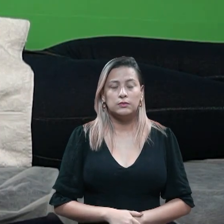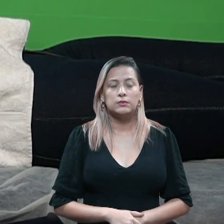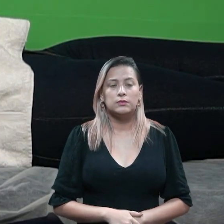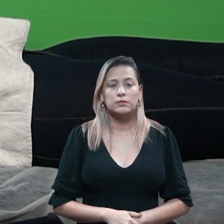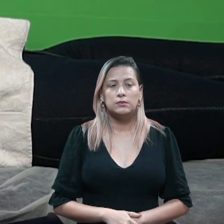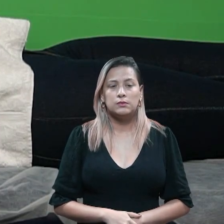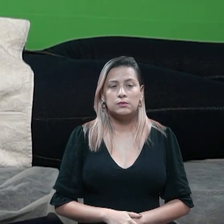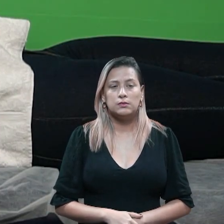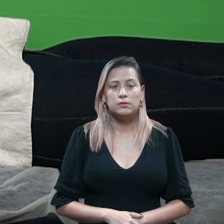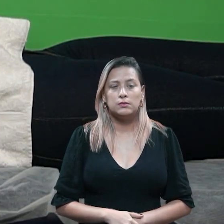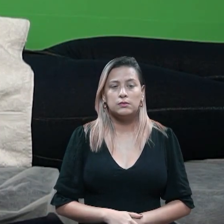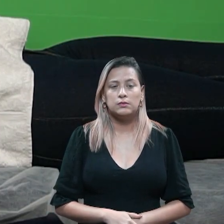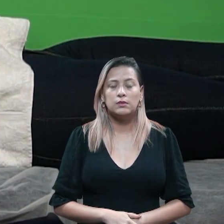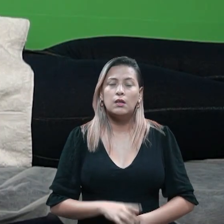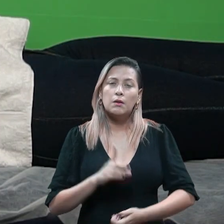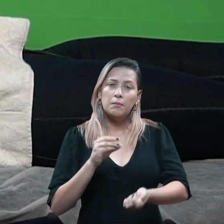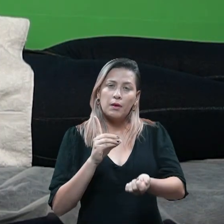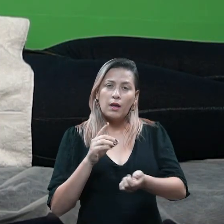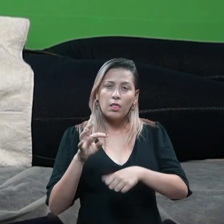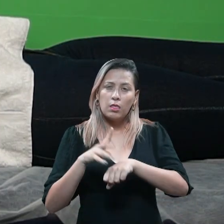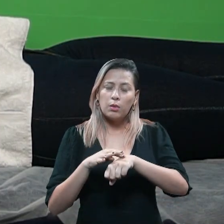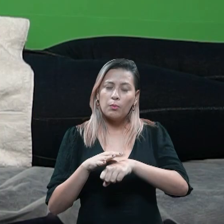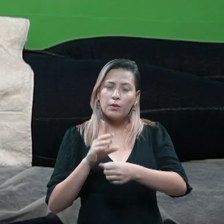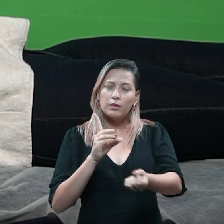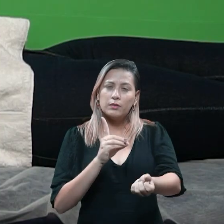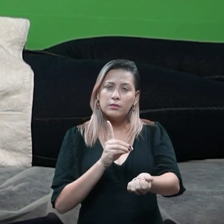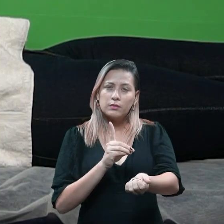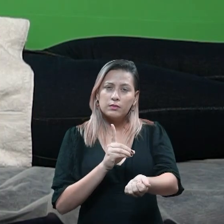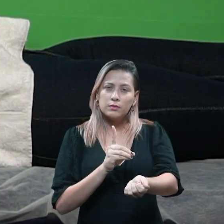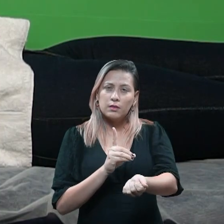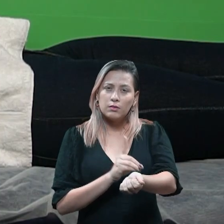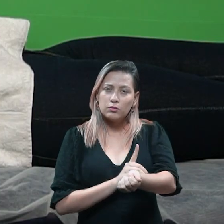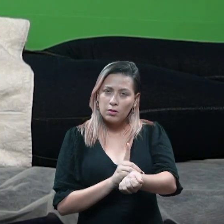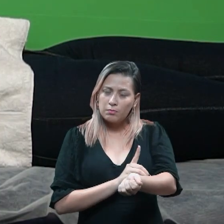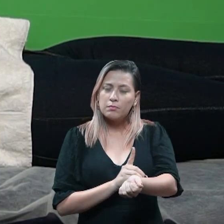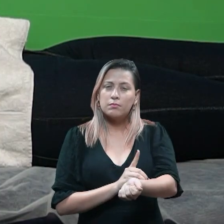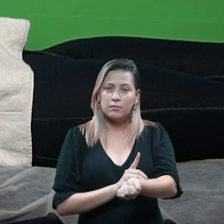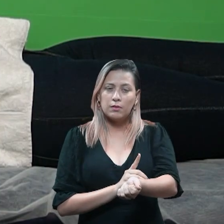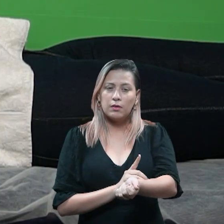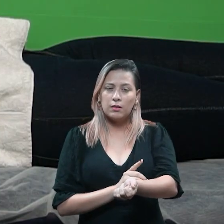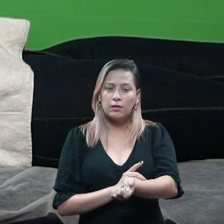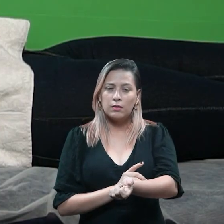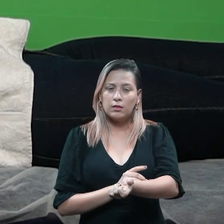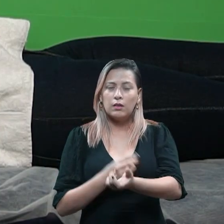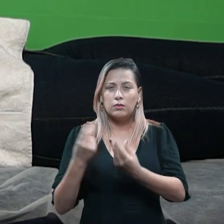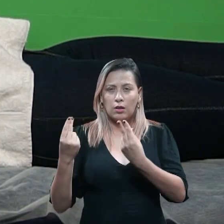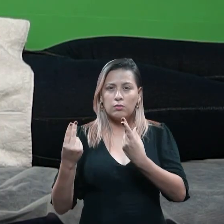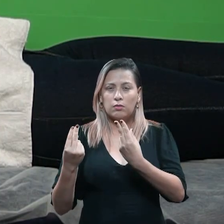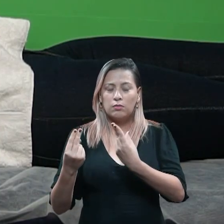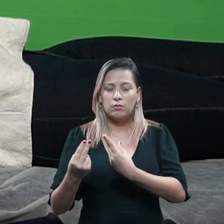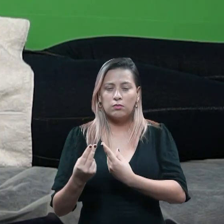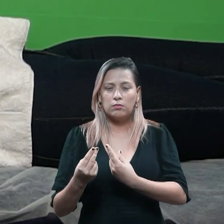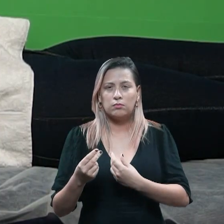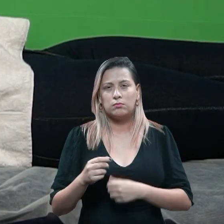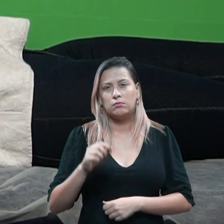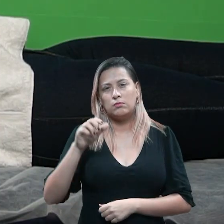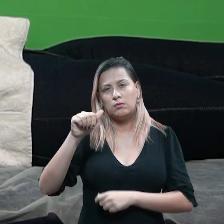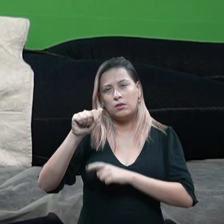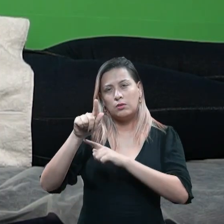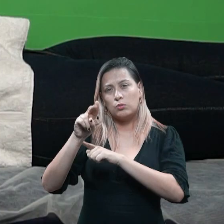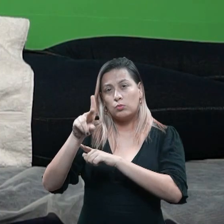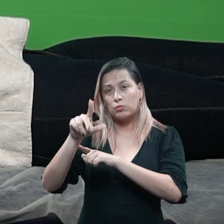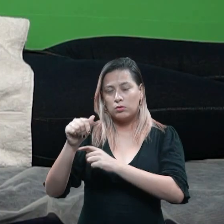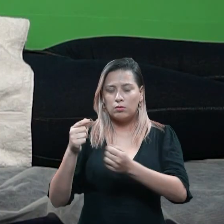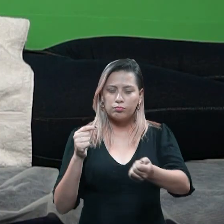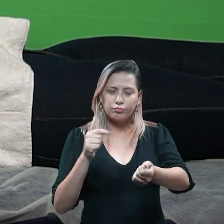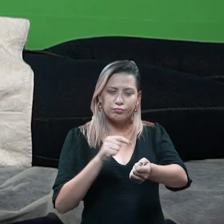aquela agulha bem fininha, que não vai deixar marca na pele do cliente, certo? Então, o procedimento